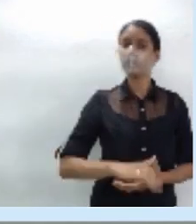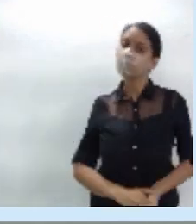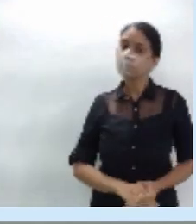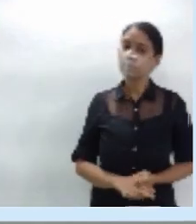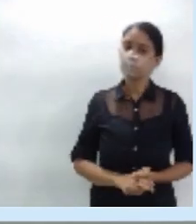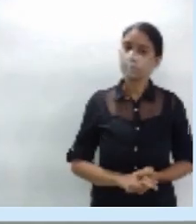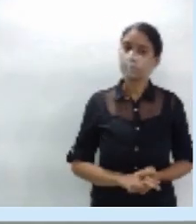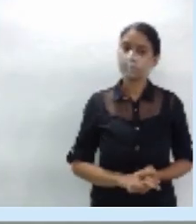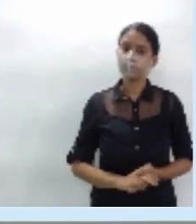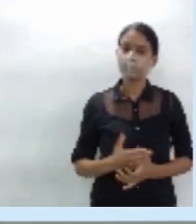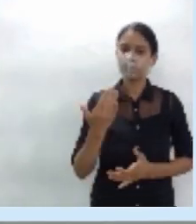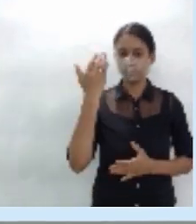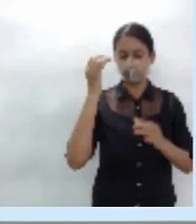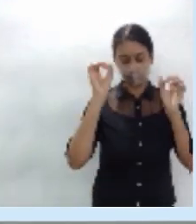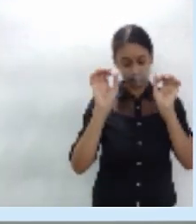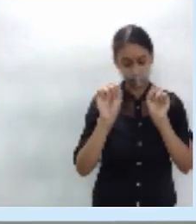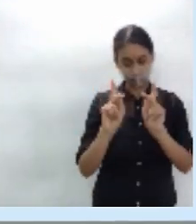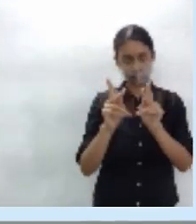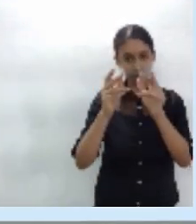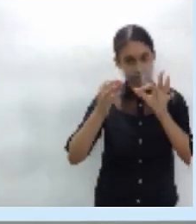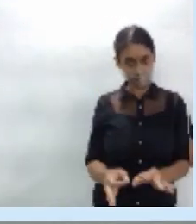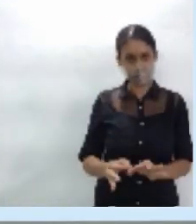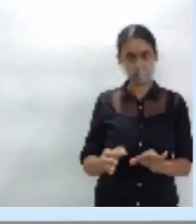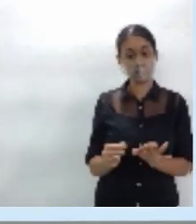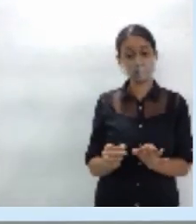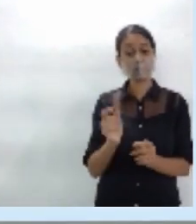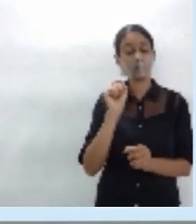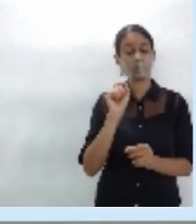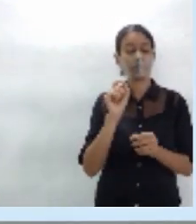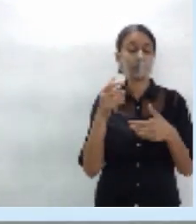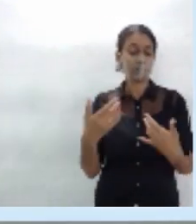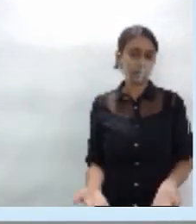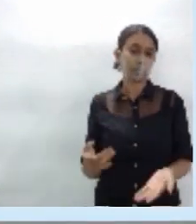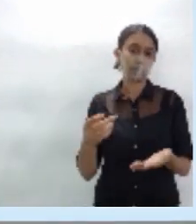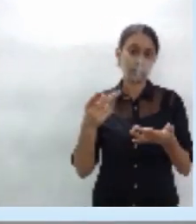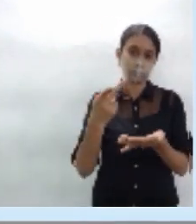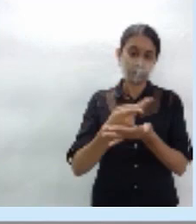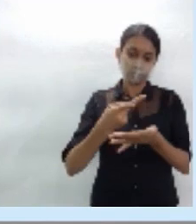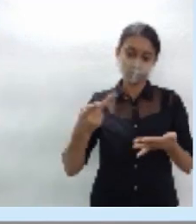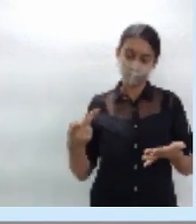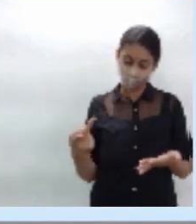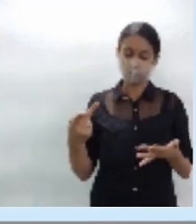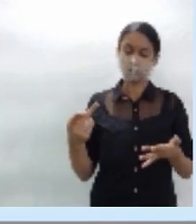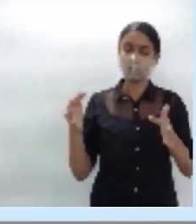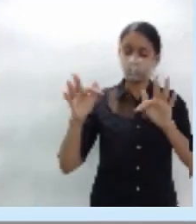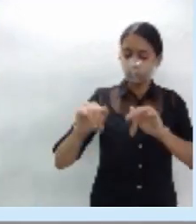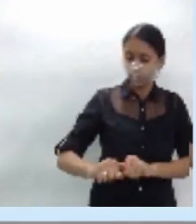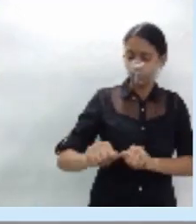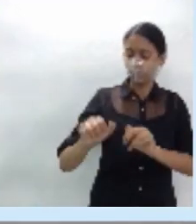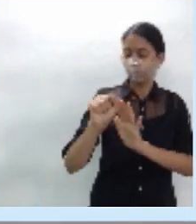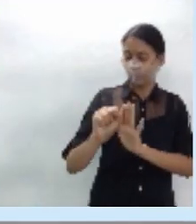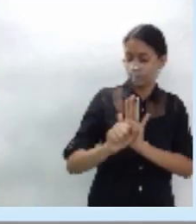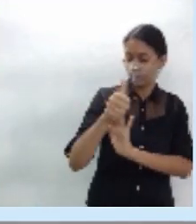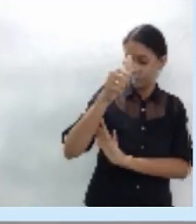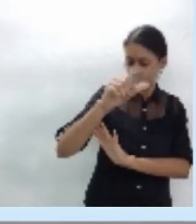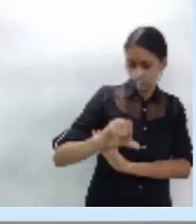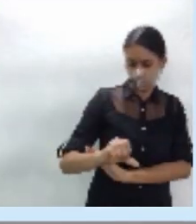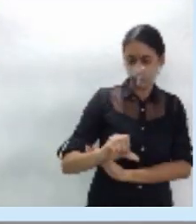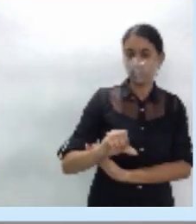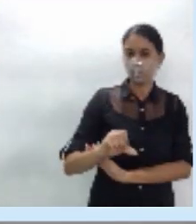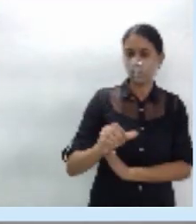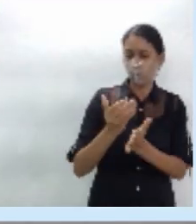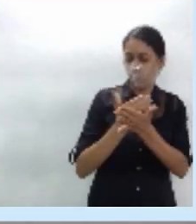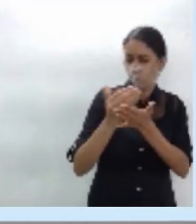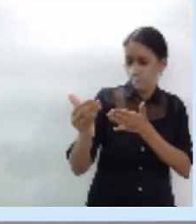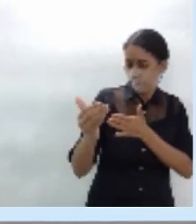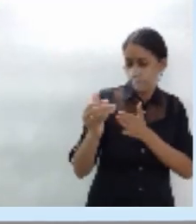isso que aconteceu com esse fim do imperialismo lá no século XIX, início do século, comecinho